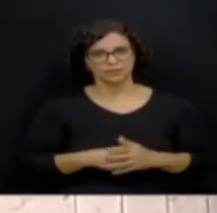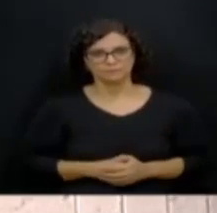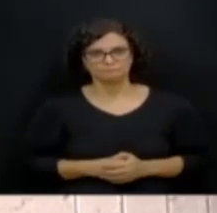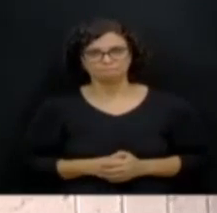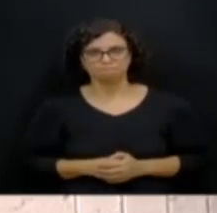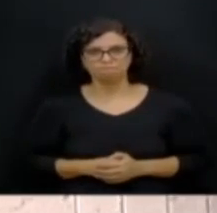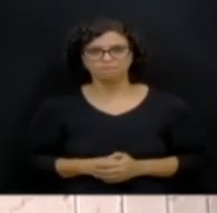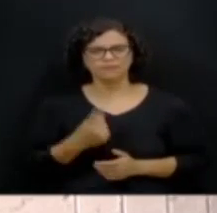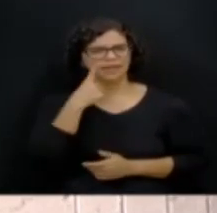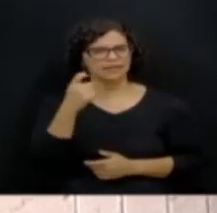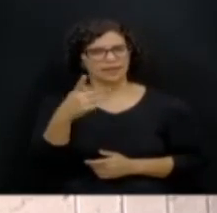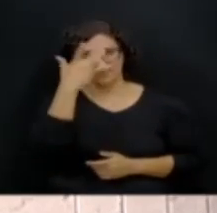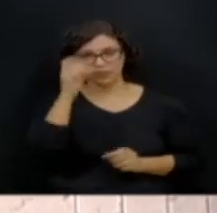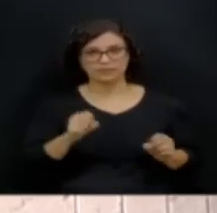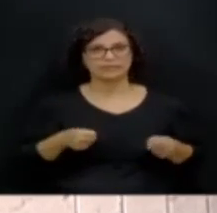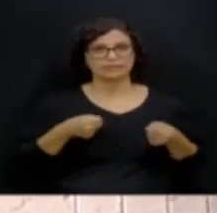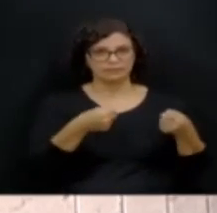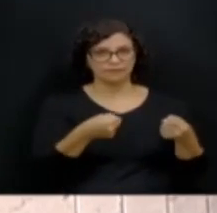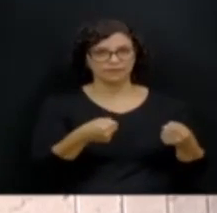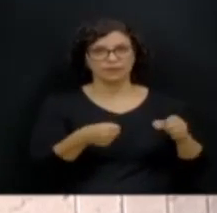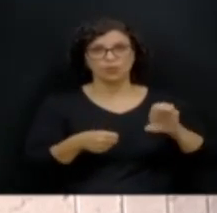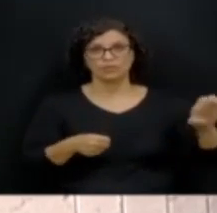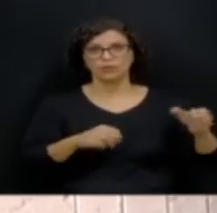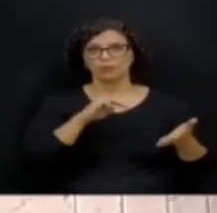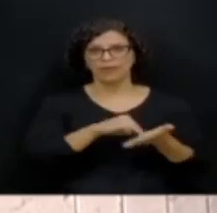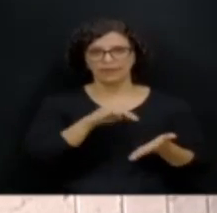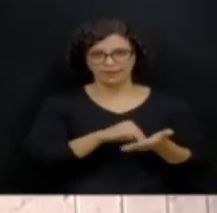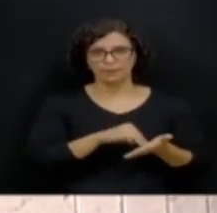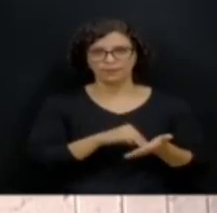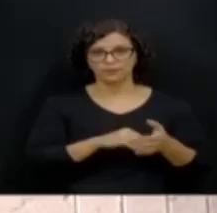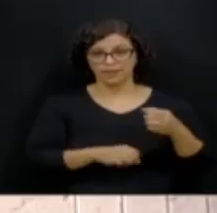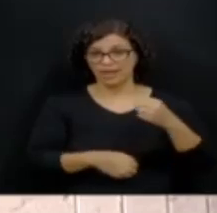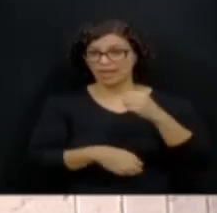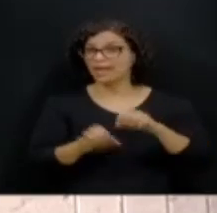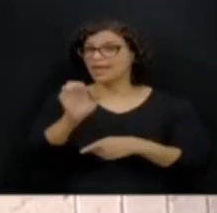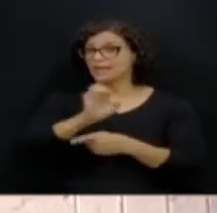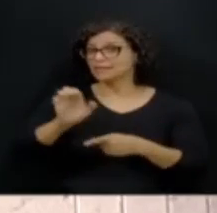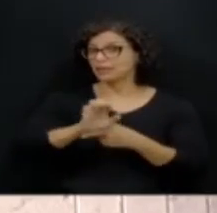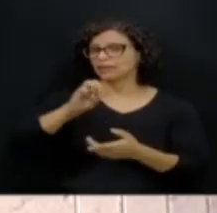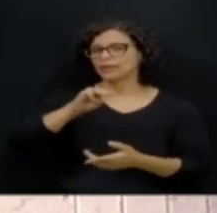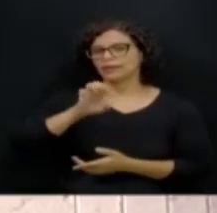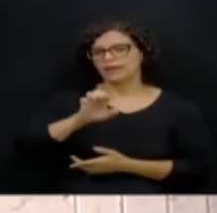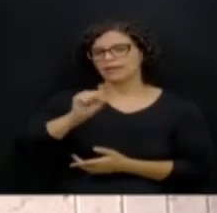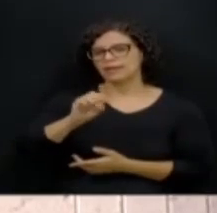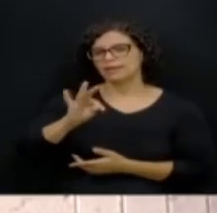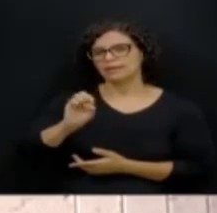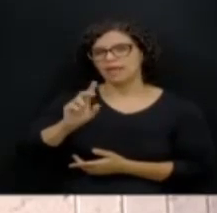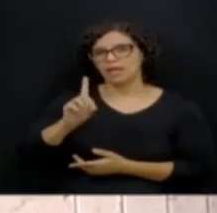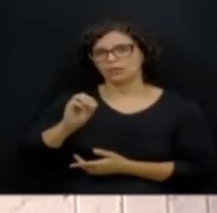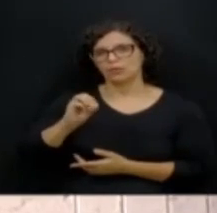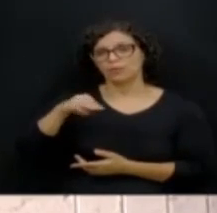Interessante é que aqueles que defendem o Estado mínimo não querem de fato diminuí-lo. Antes,